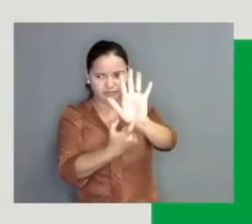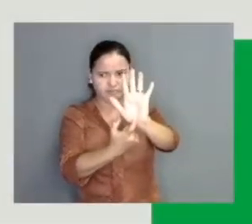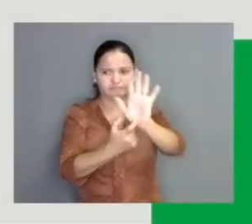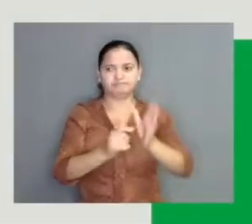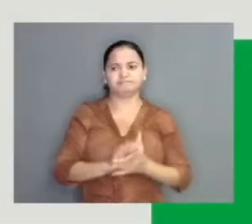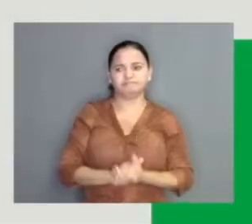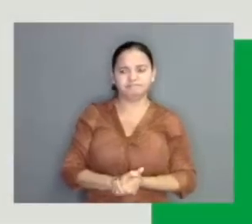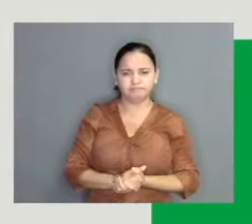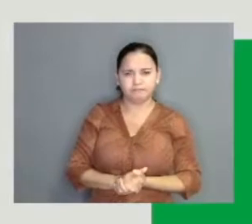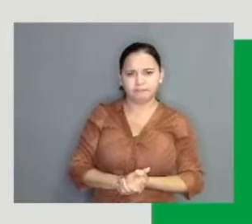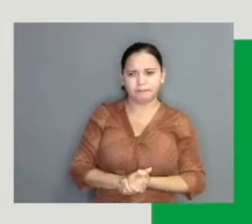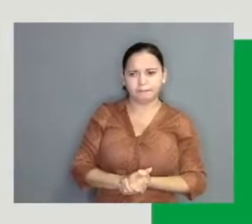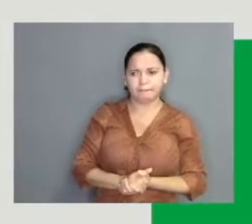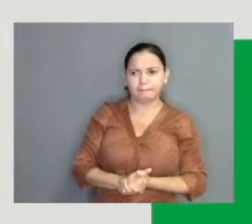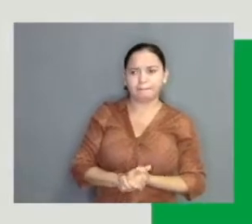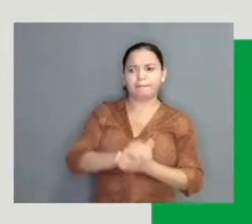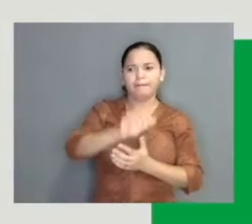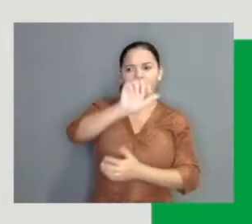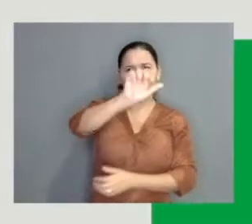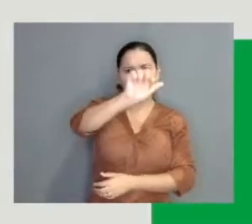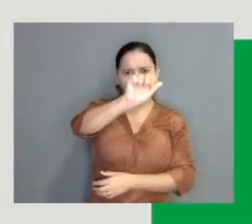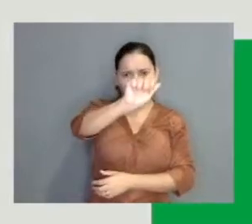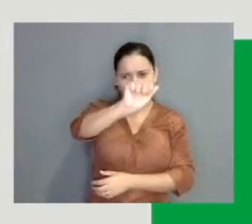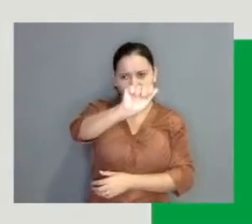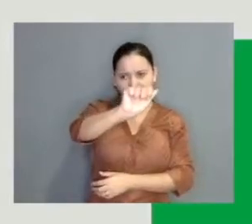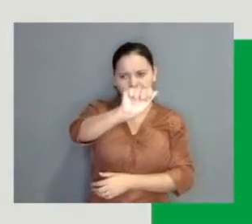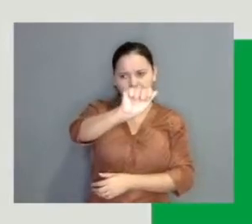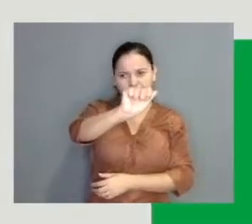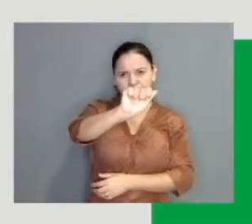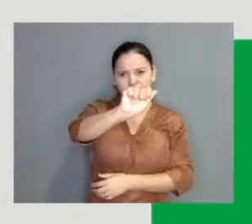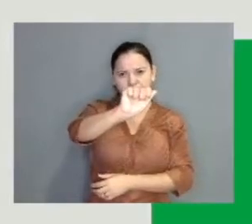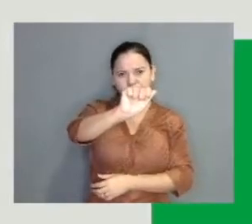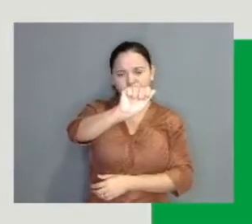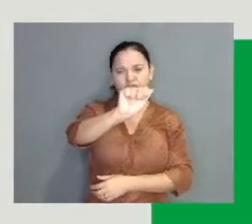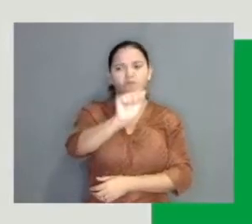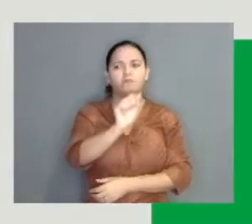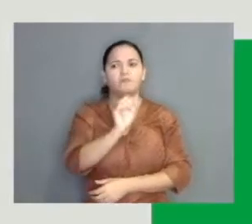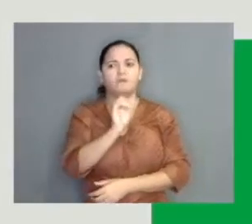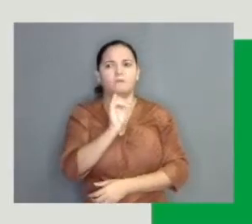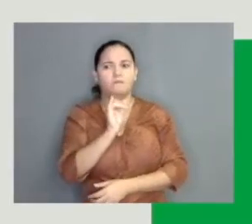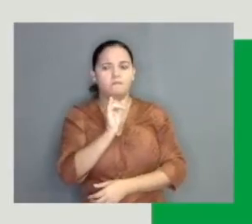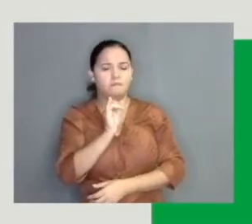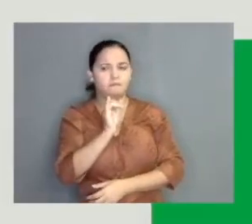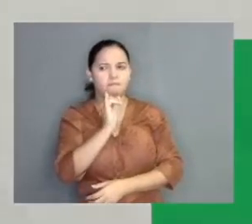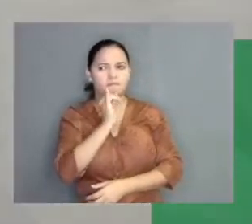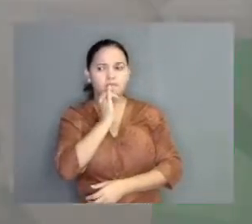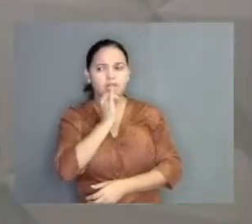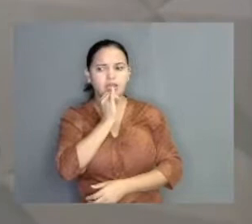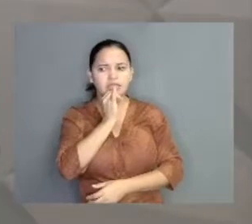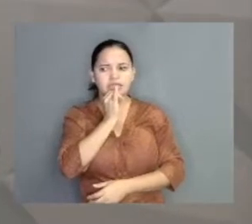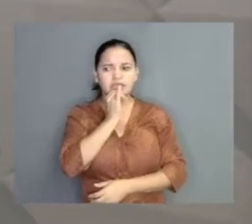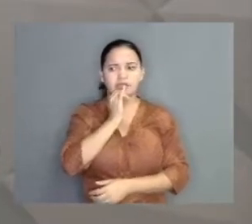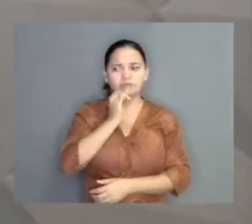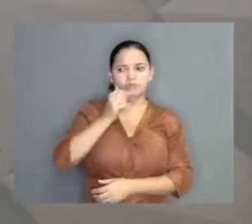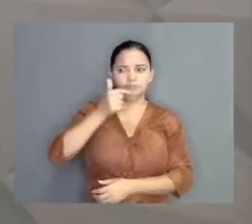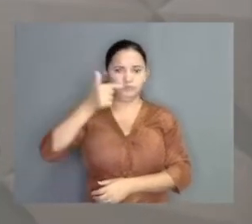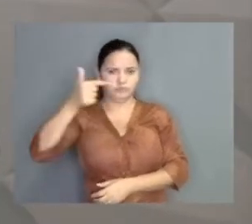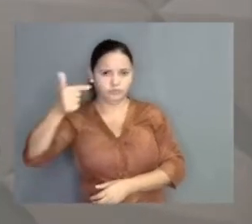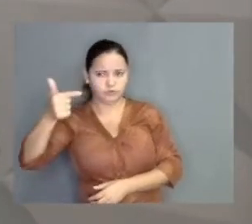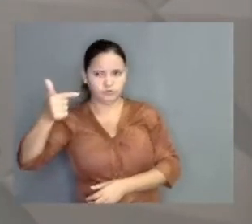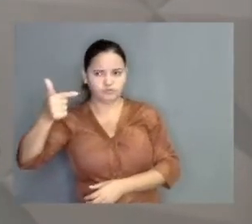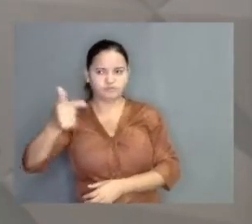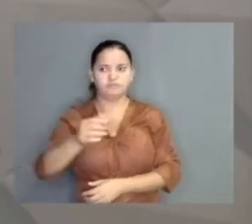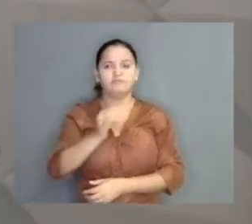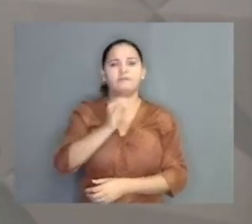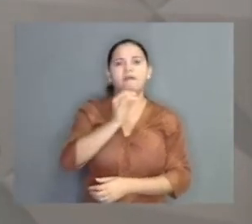entender. Nosso A, aqui, eu coloquei o exemplo no 2, tá certo? Esse A é